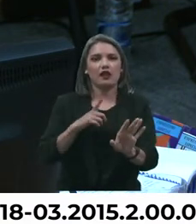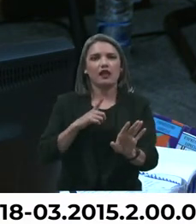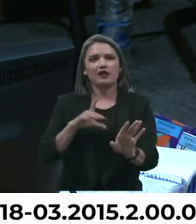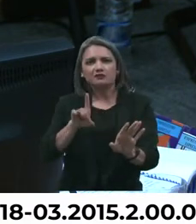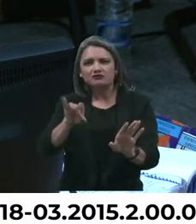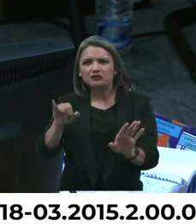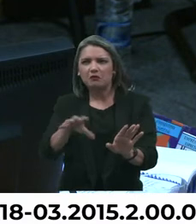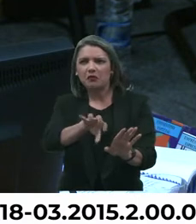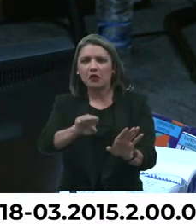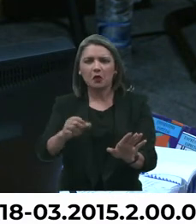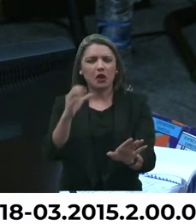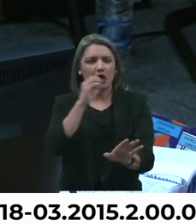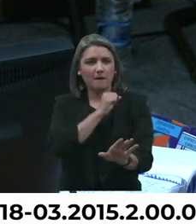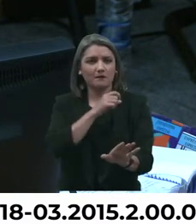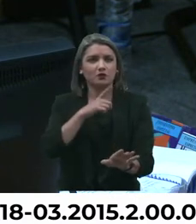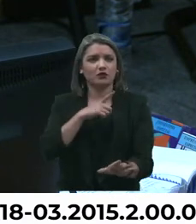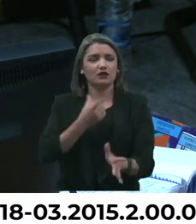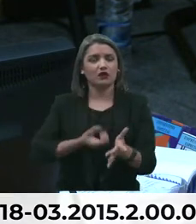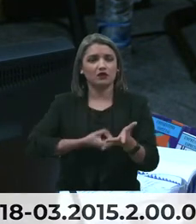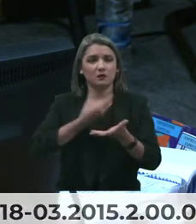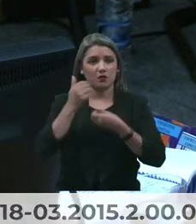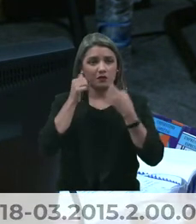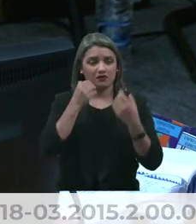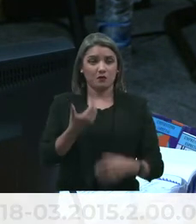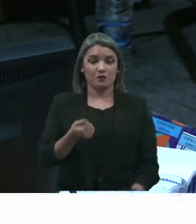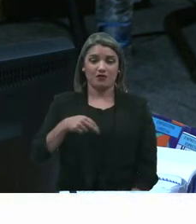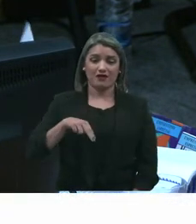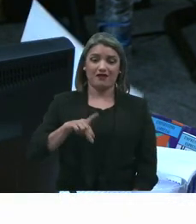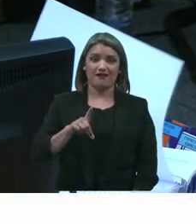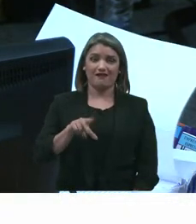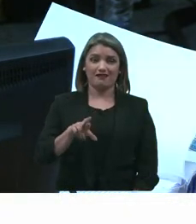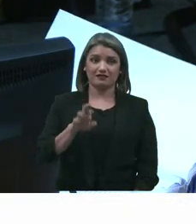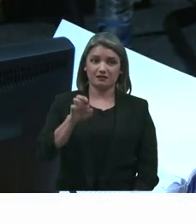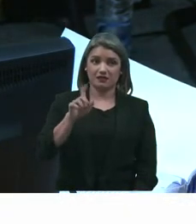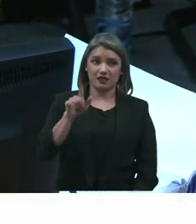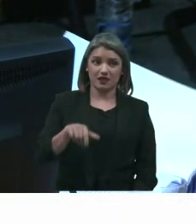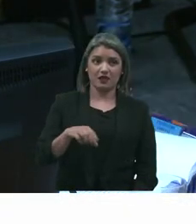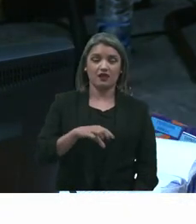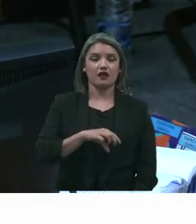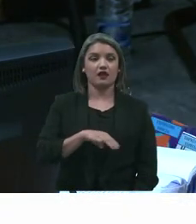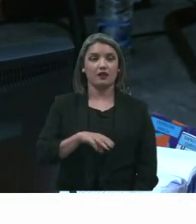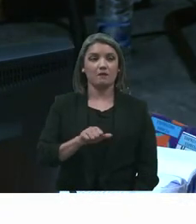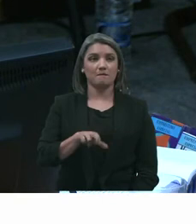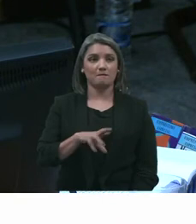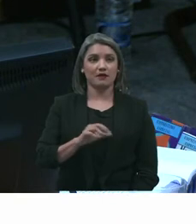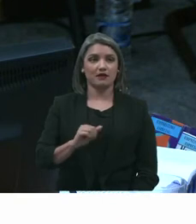das servidoras André e Maria Conceição, também transcrito.